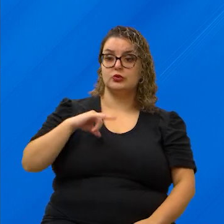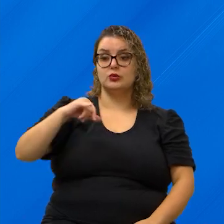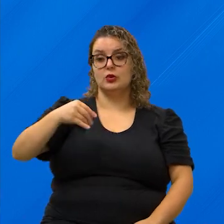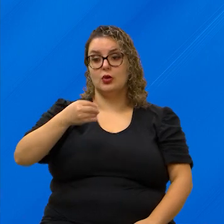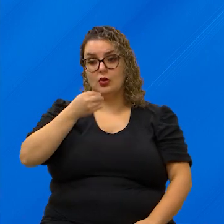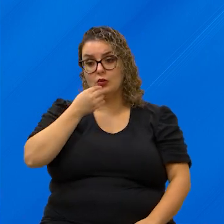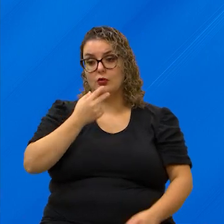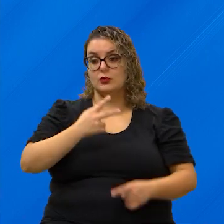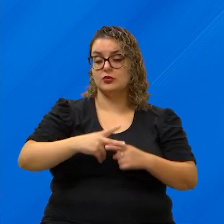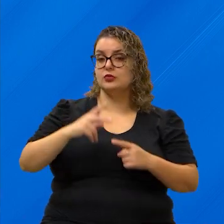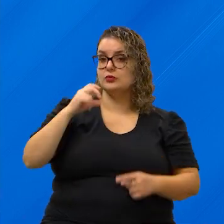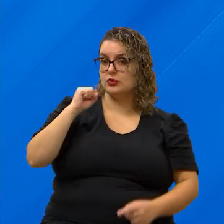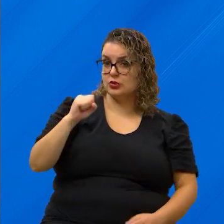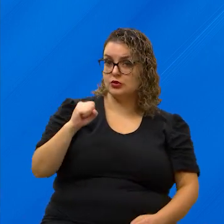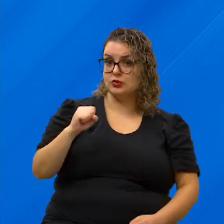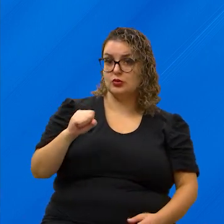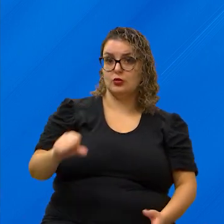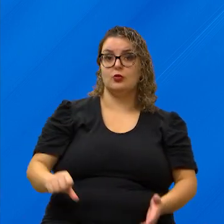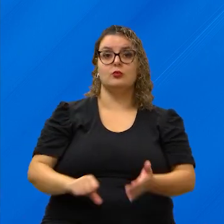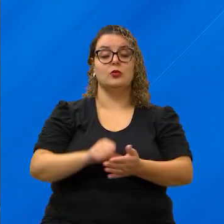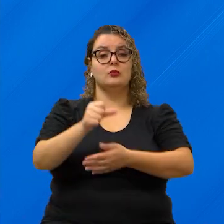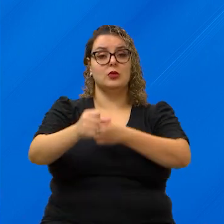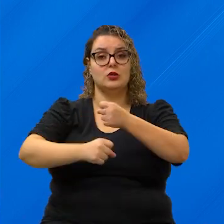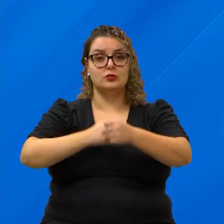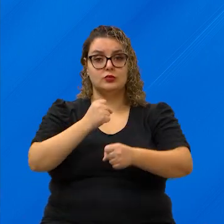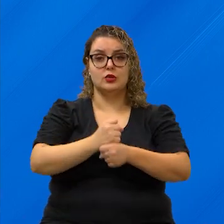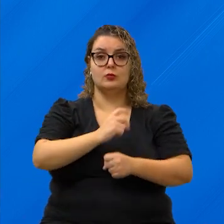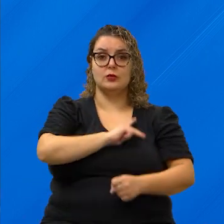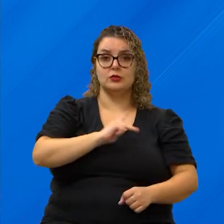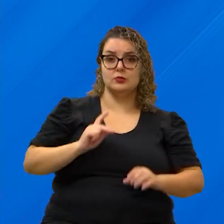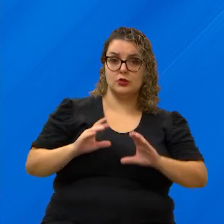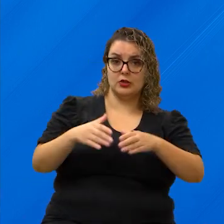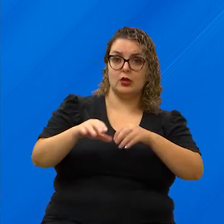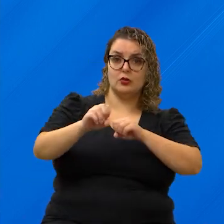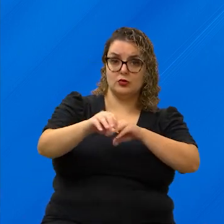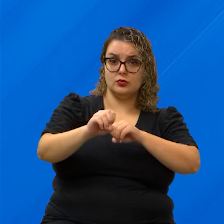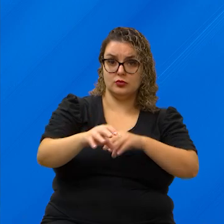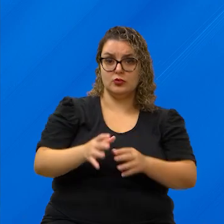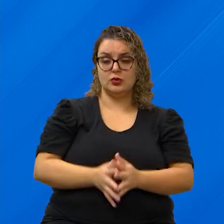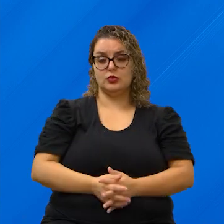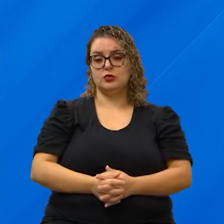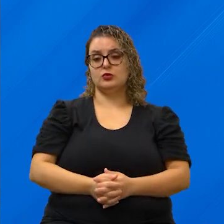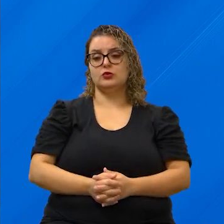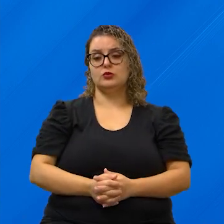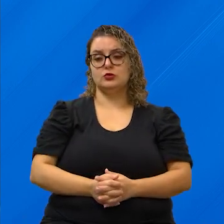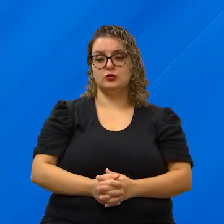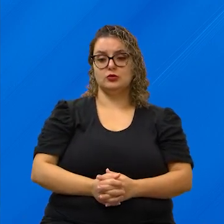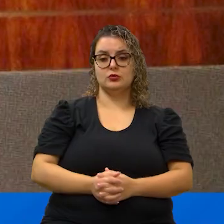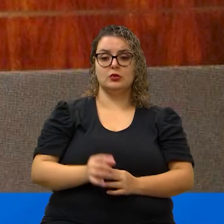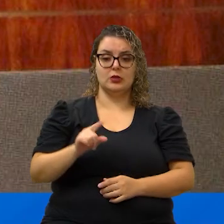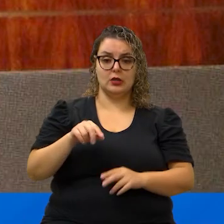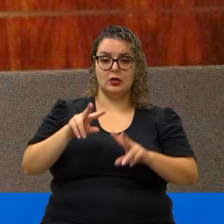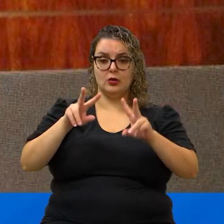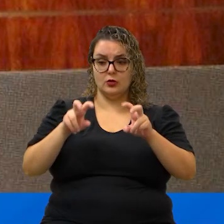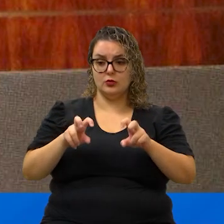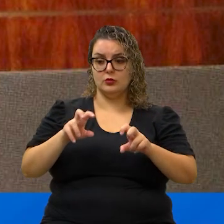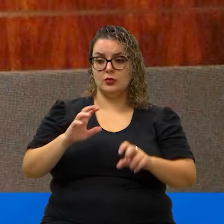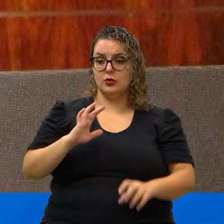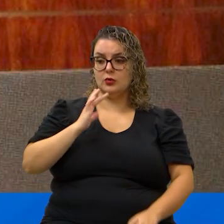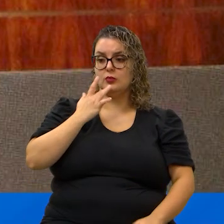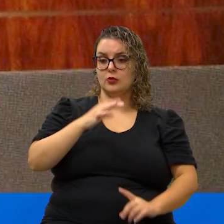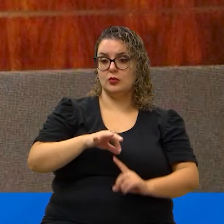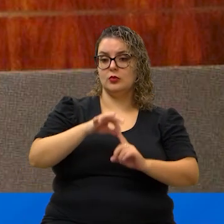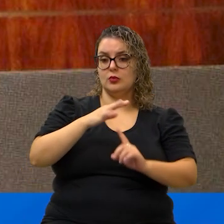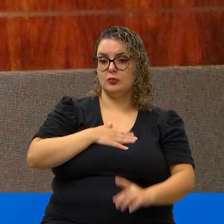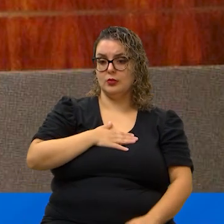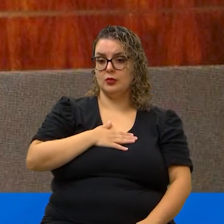tive a oportunidade de ser eleito logo no primeiro ano presidente já da Comissão de Educação, que é um tema que eu